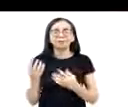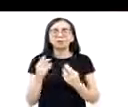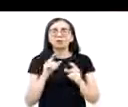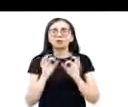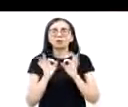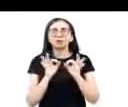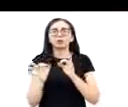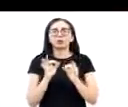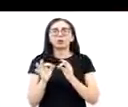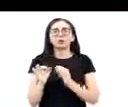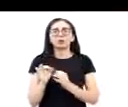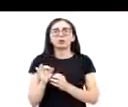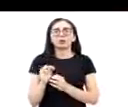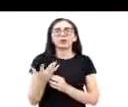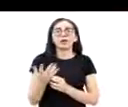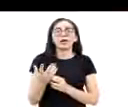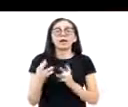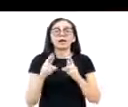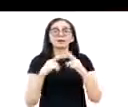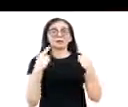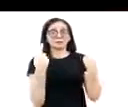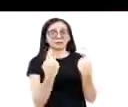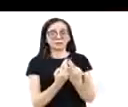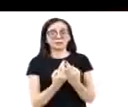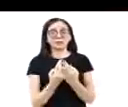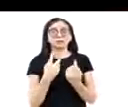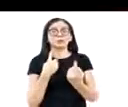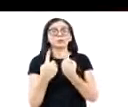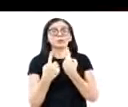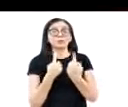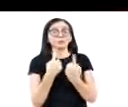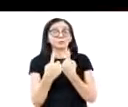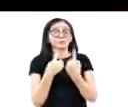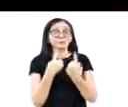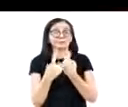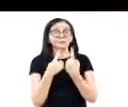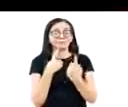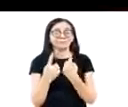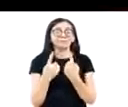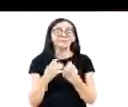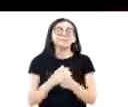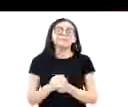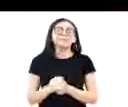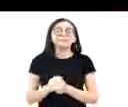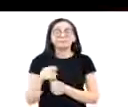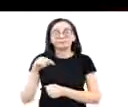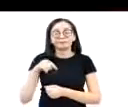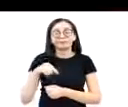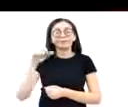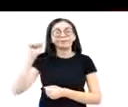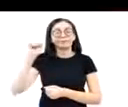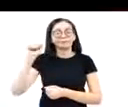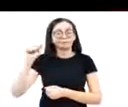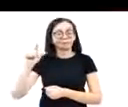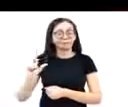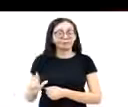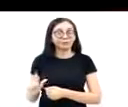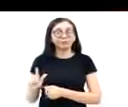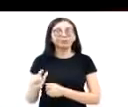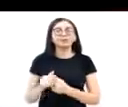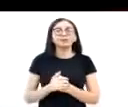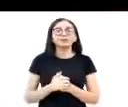pedagógica. Eu menciono aqui que no município de Aldeias Altas nós estamos numa gestão nova. Iniciamos agora em